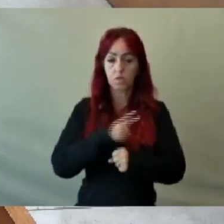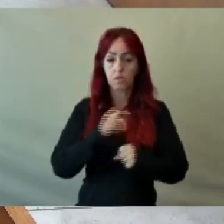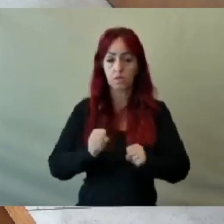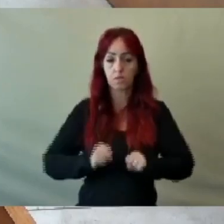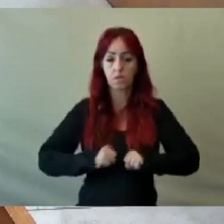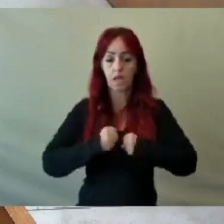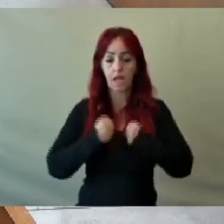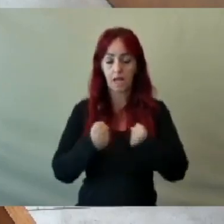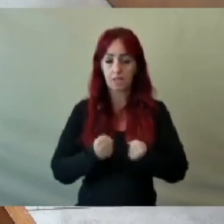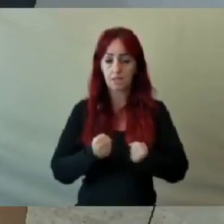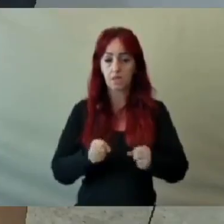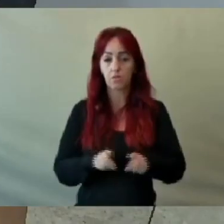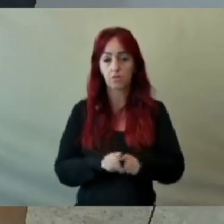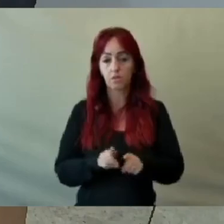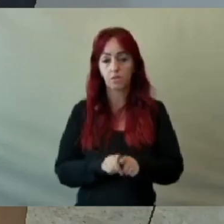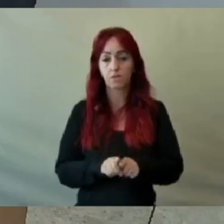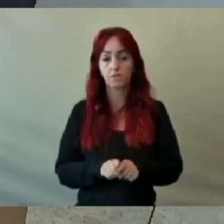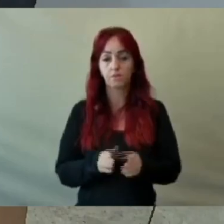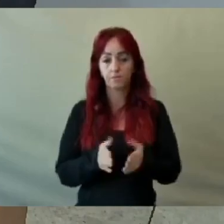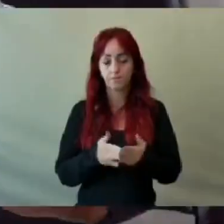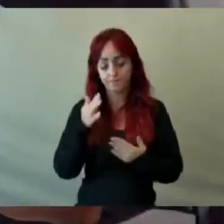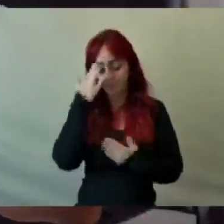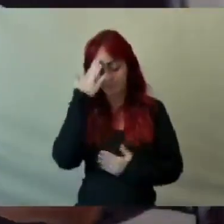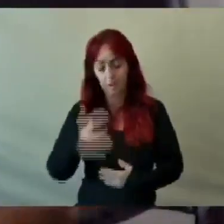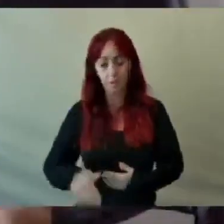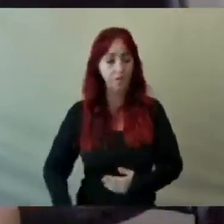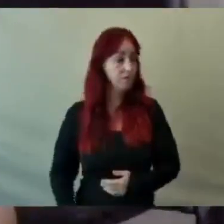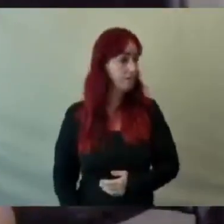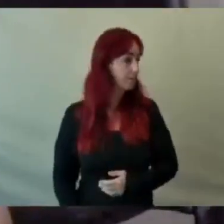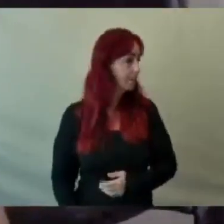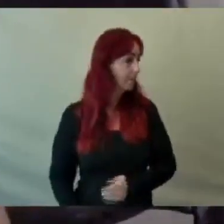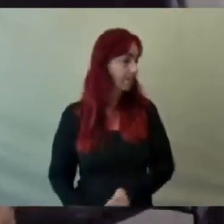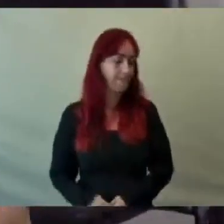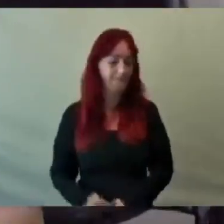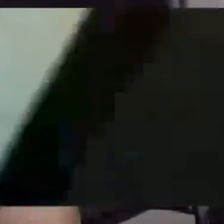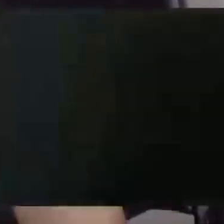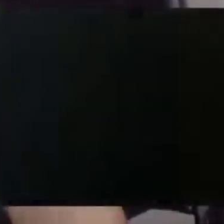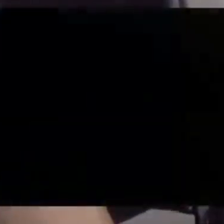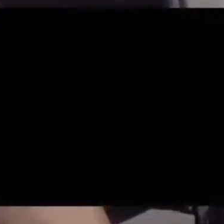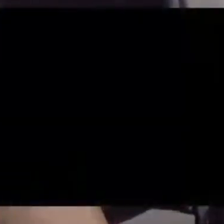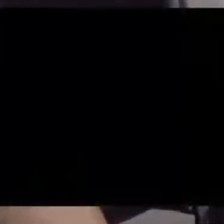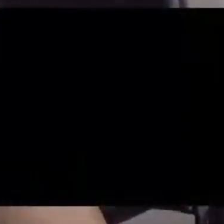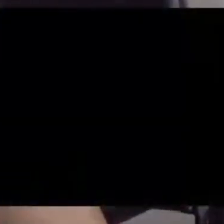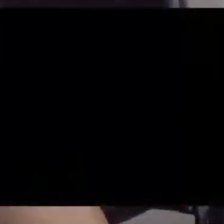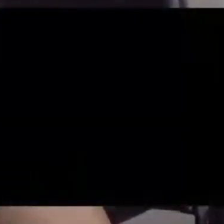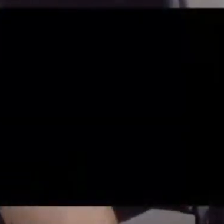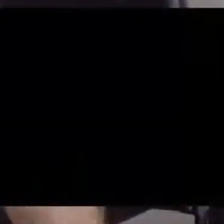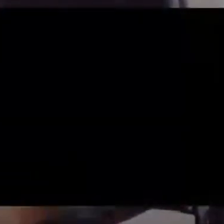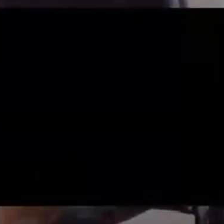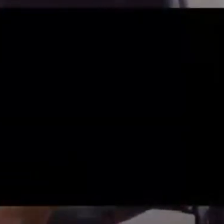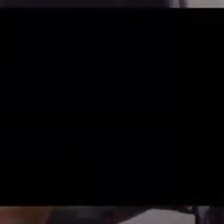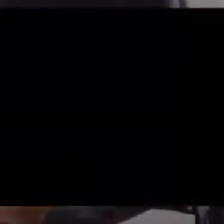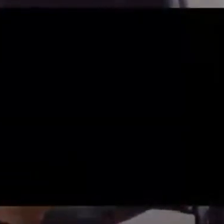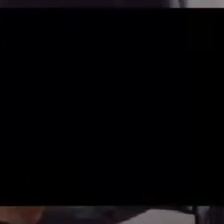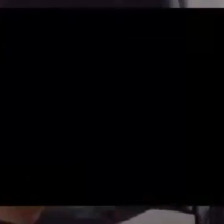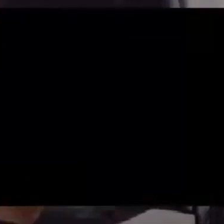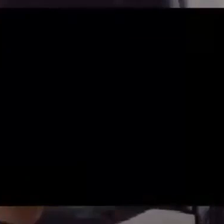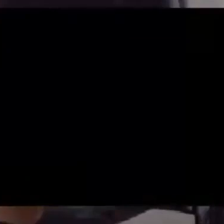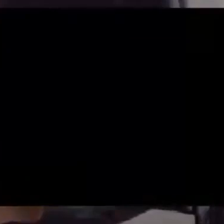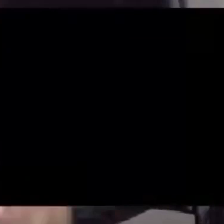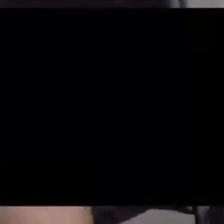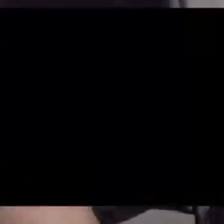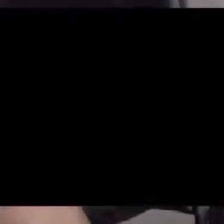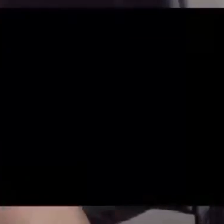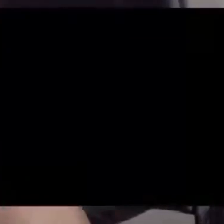Minas Gerais. É esse o pedido. Obrigado. Muito bem, doutor. E também vamos aproveitar e marcar uma reunião lá com o nosso secretário de Saúde, para